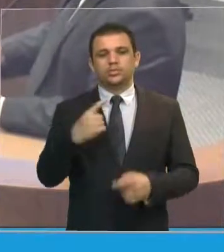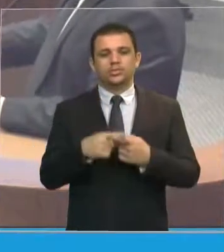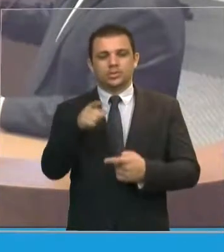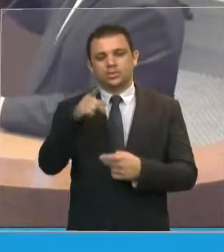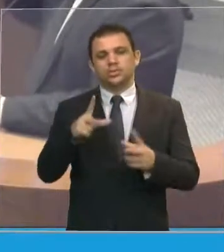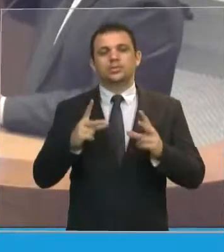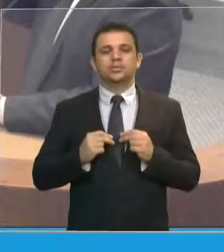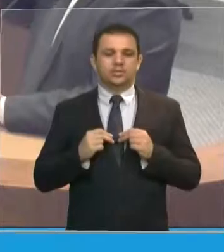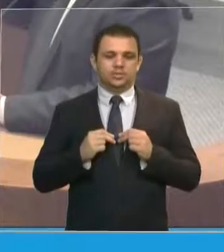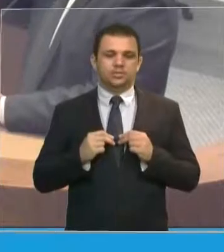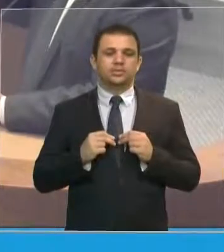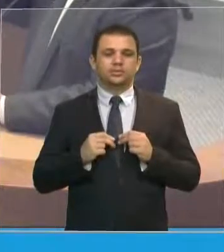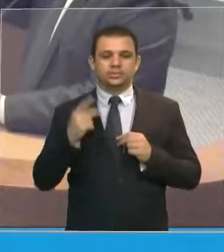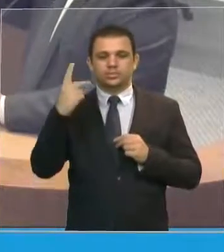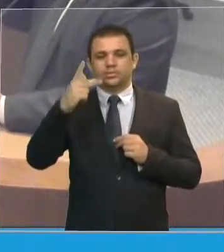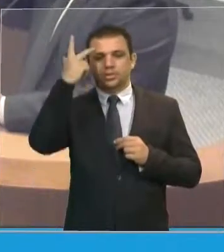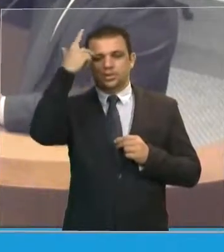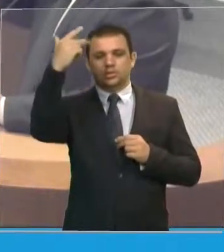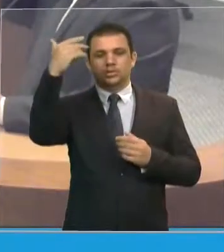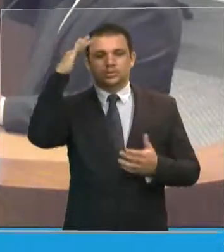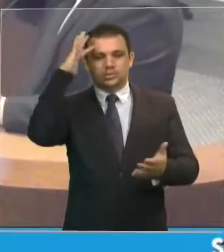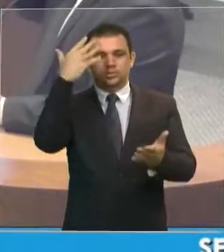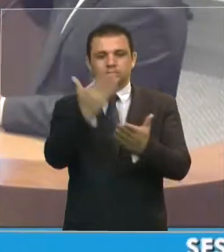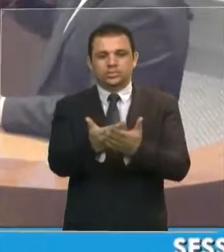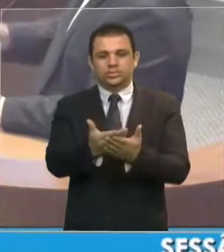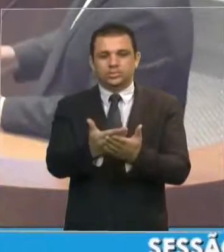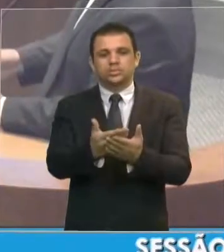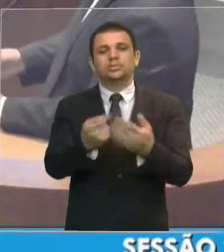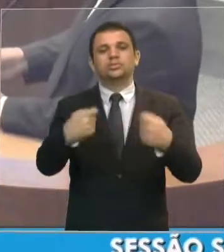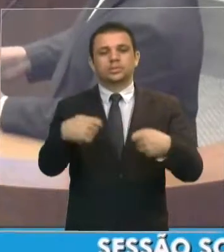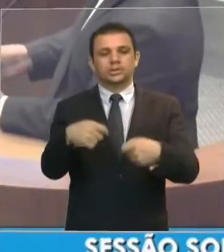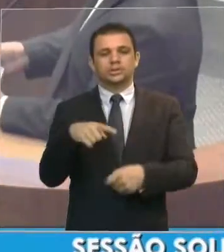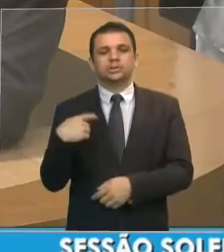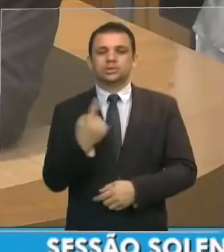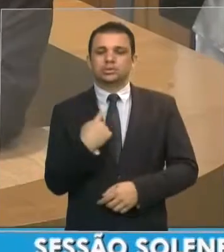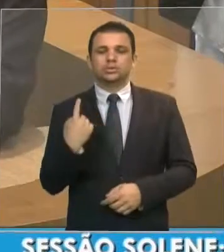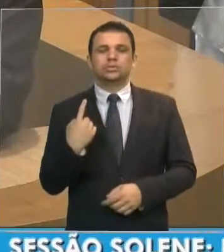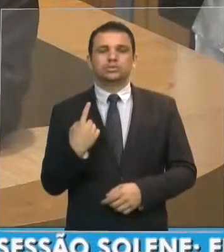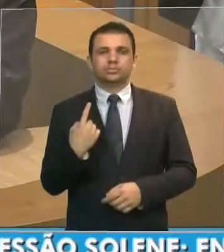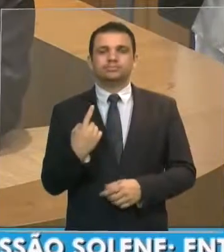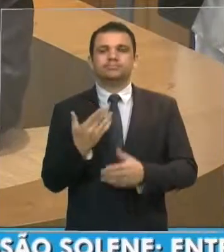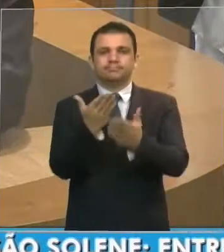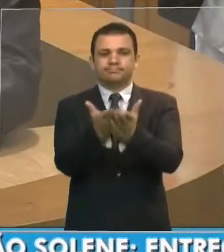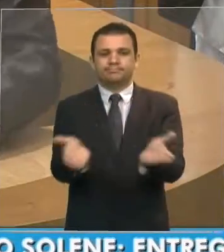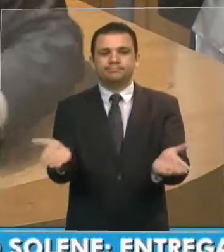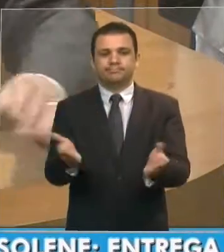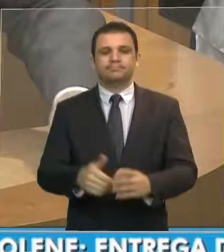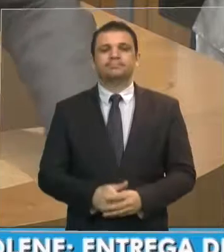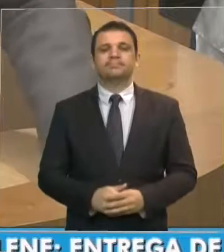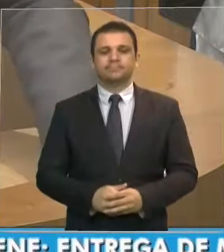merece. A sua história exige de nós esta homenagem.